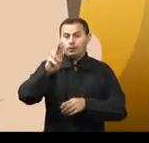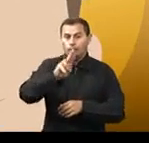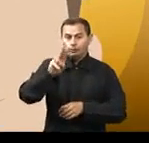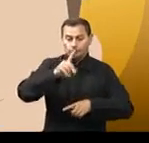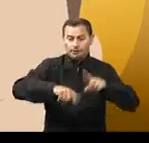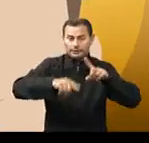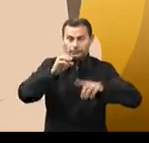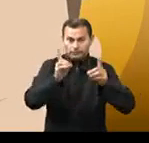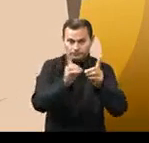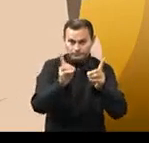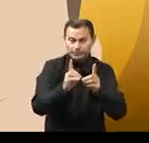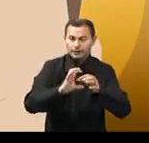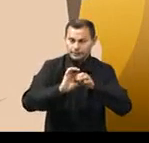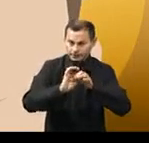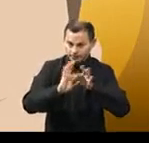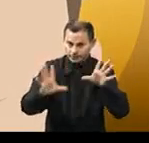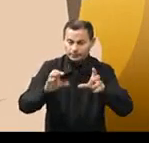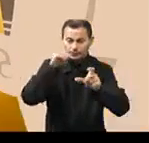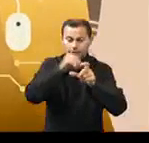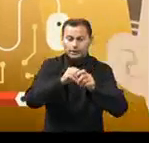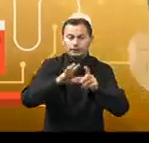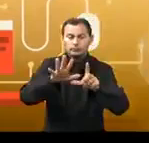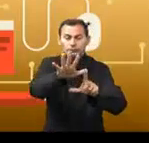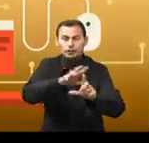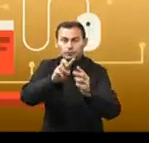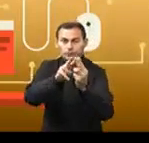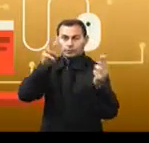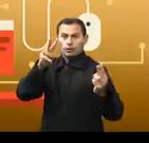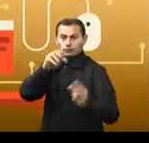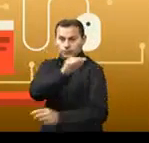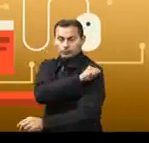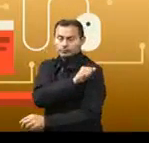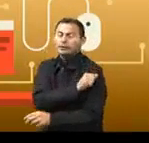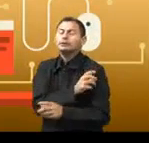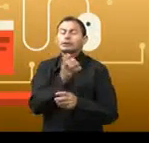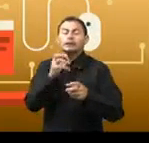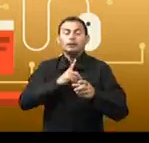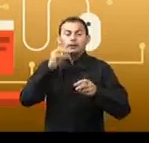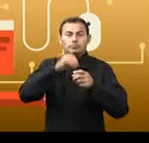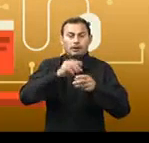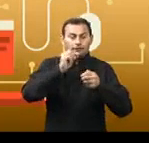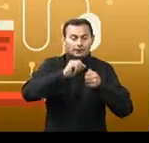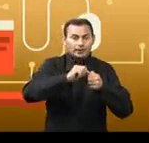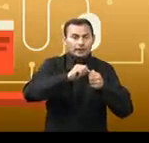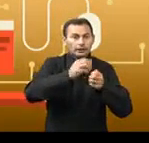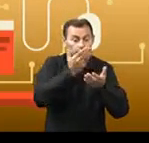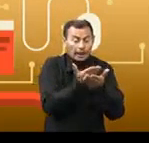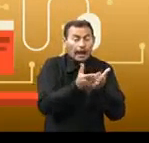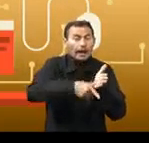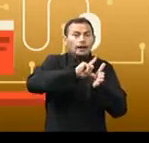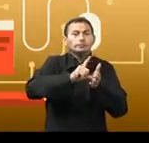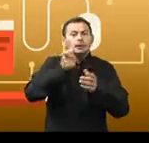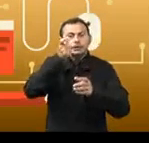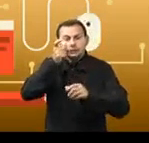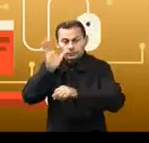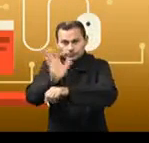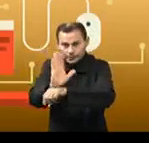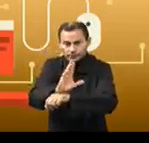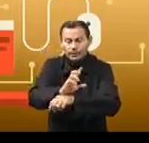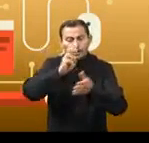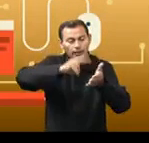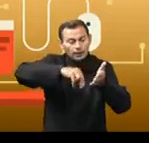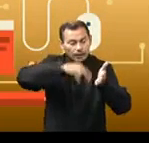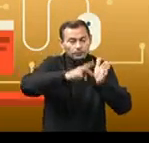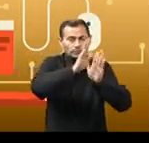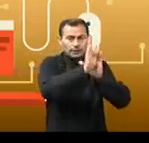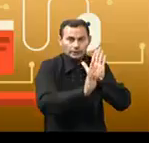material didático disponível no ambiente virtual do aluno. Isso inclui fazer a pré-aula, assistir aos vídeos, ler os